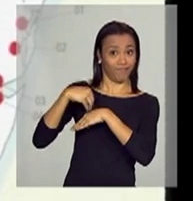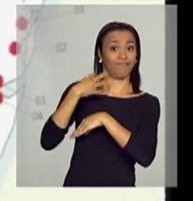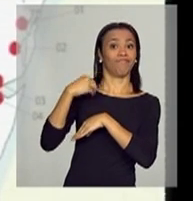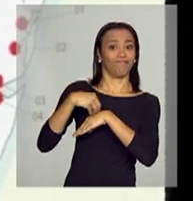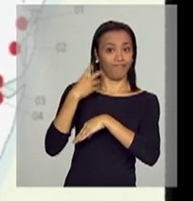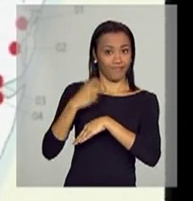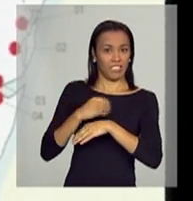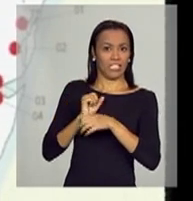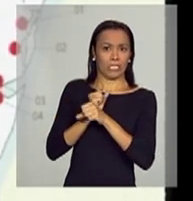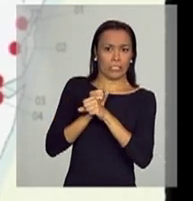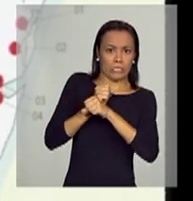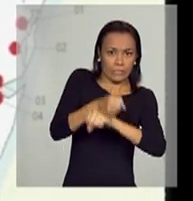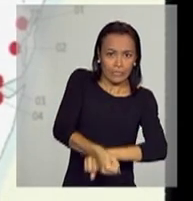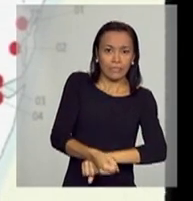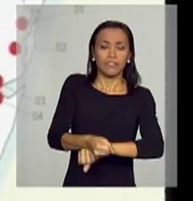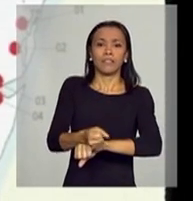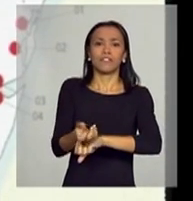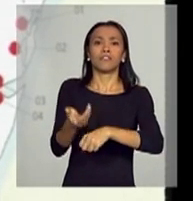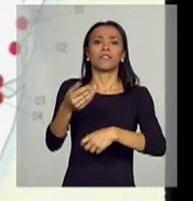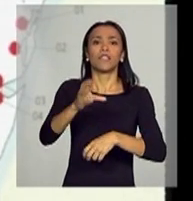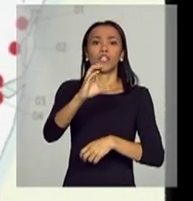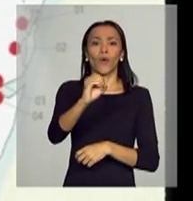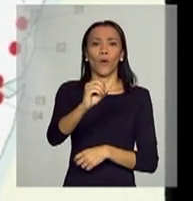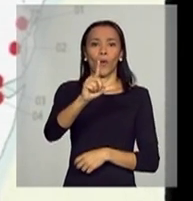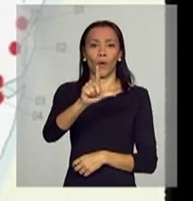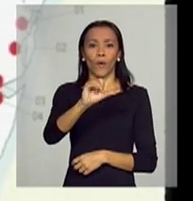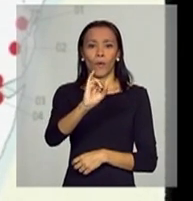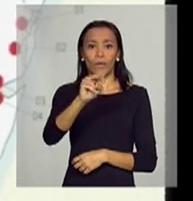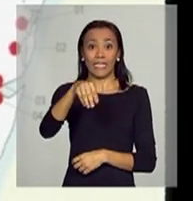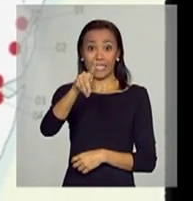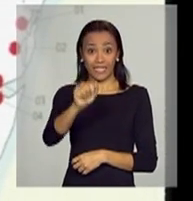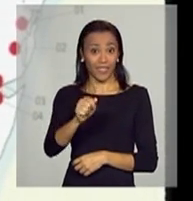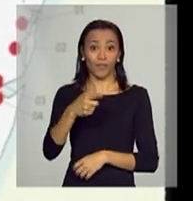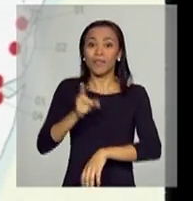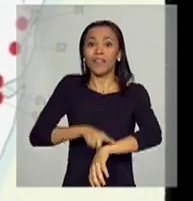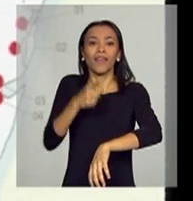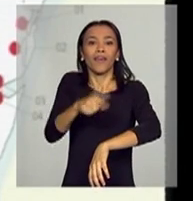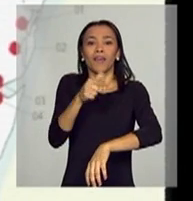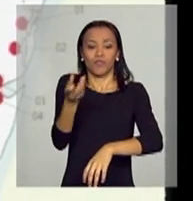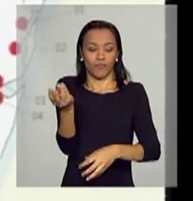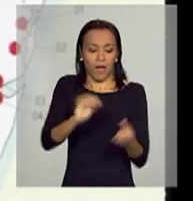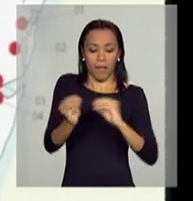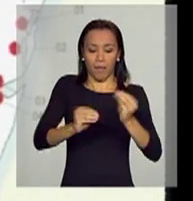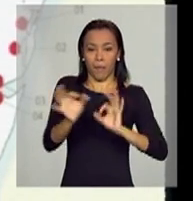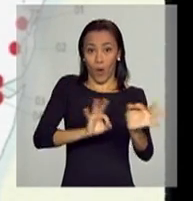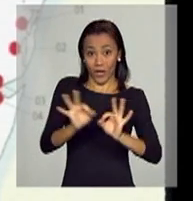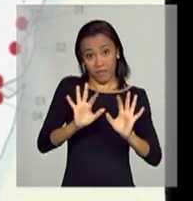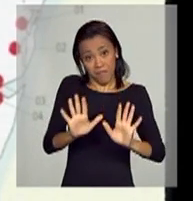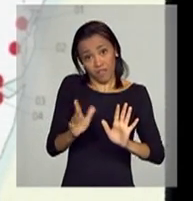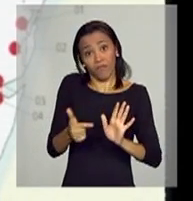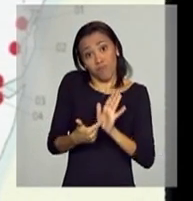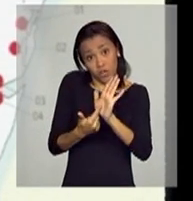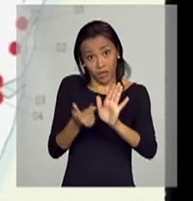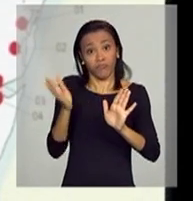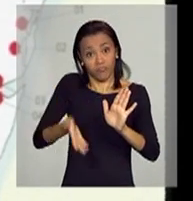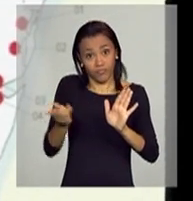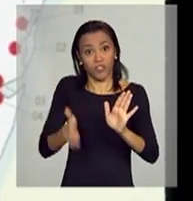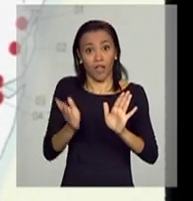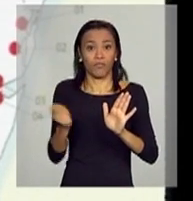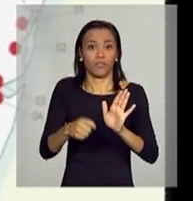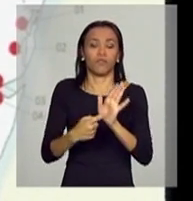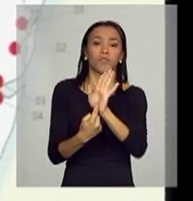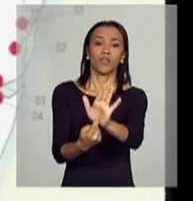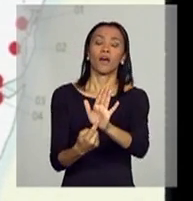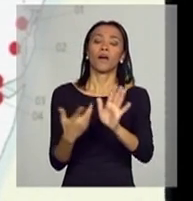em Olinda, né, eu não tive tempo de arrumá-las. Mas, então, vamos ficar com o que temos. Em Recife, a Casa